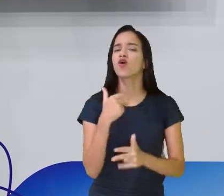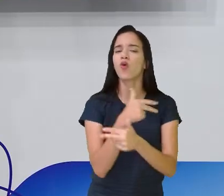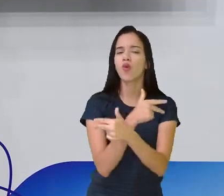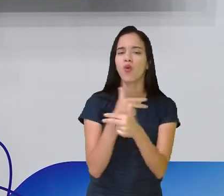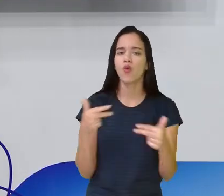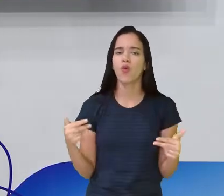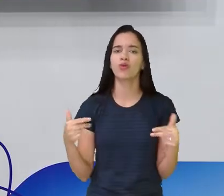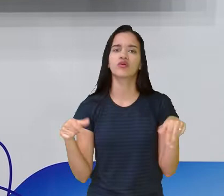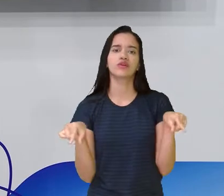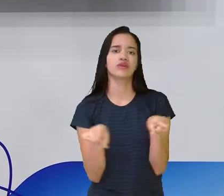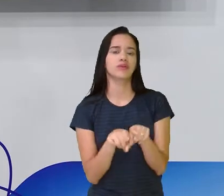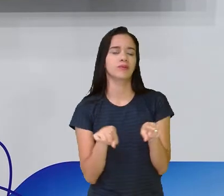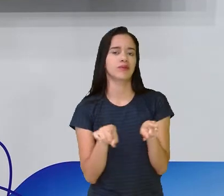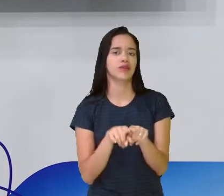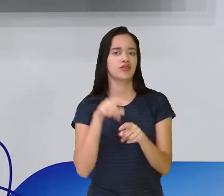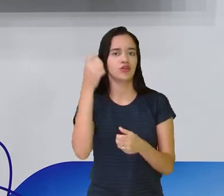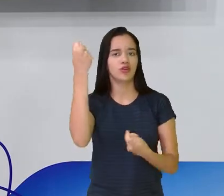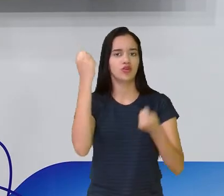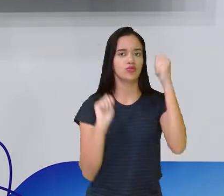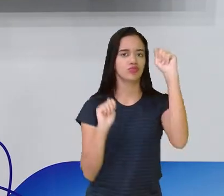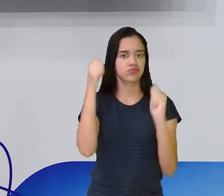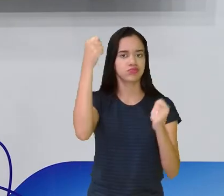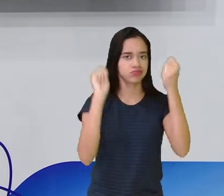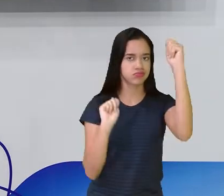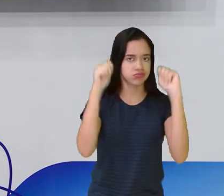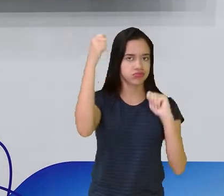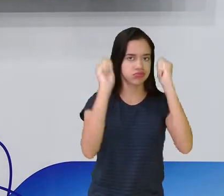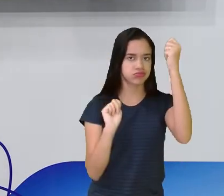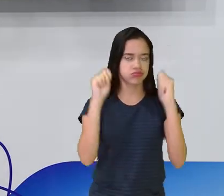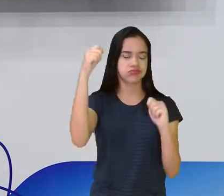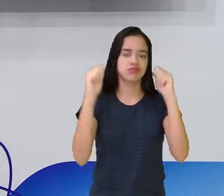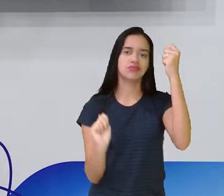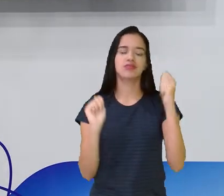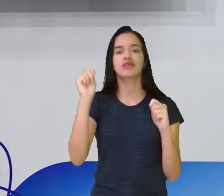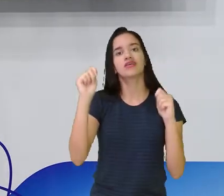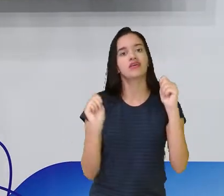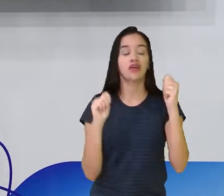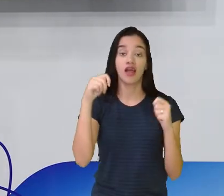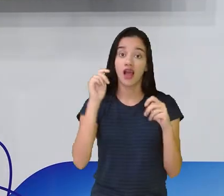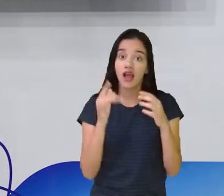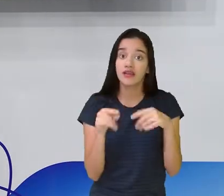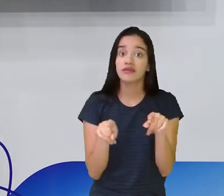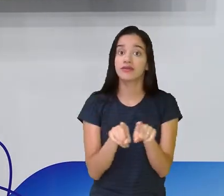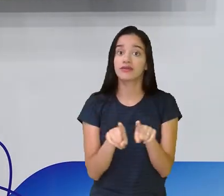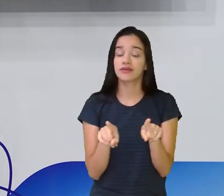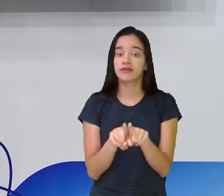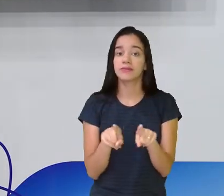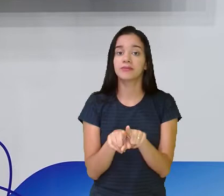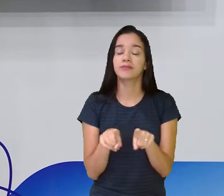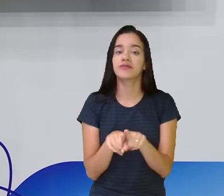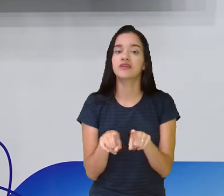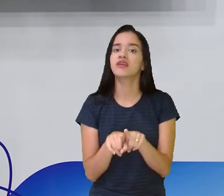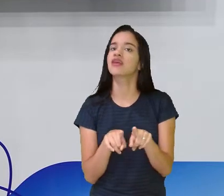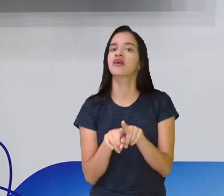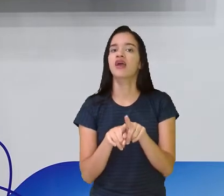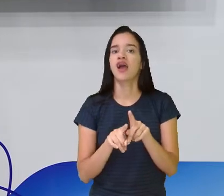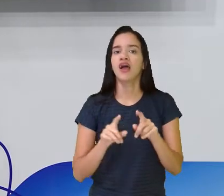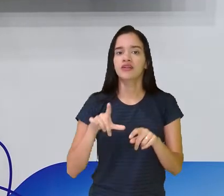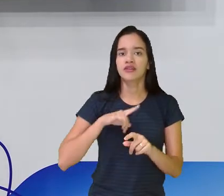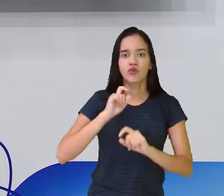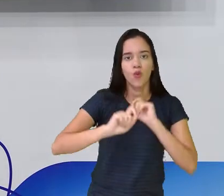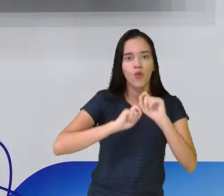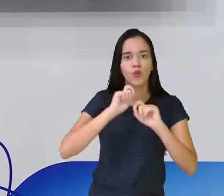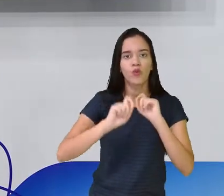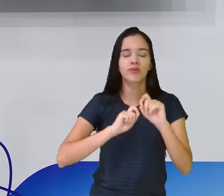coisas, cria máquinas, cria indústrias que eliminam esses gases e eles aumentam